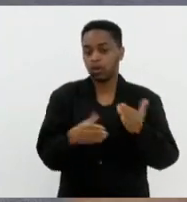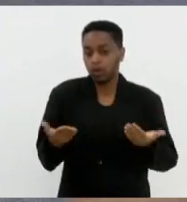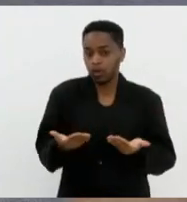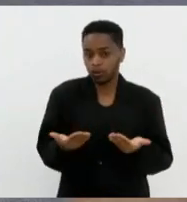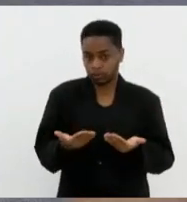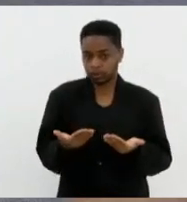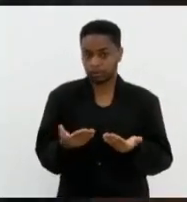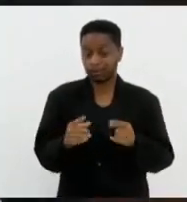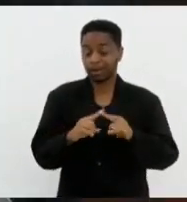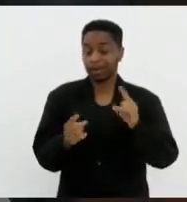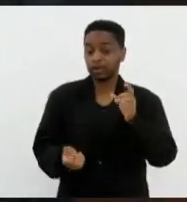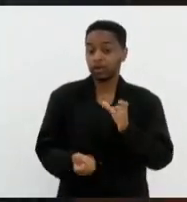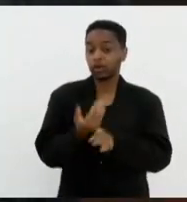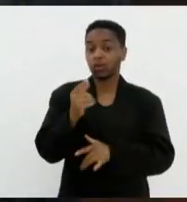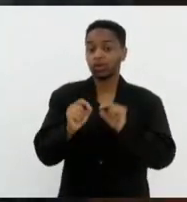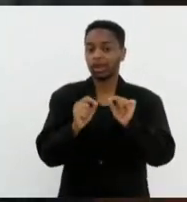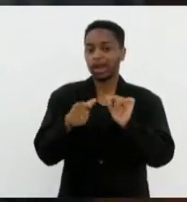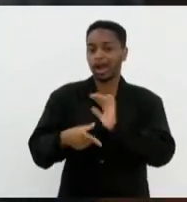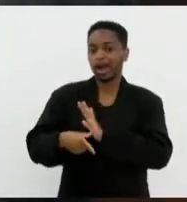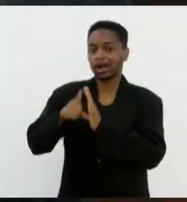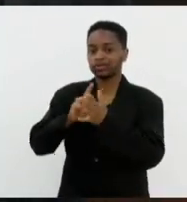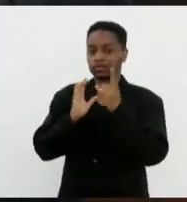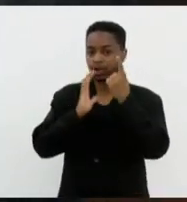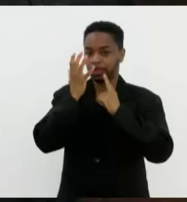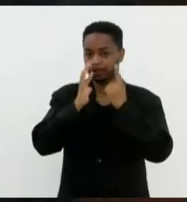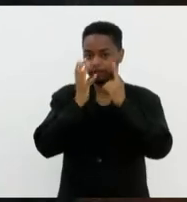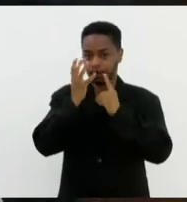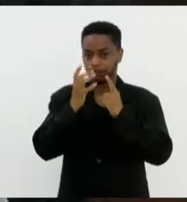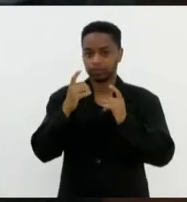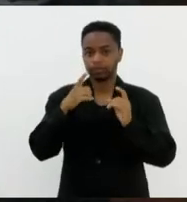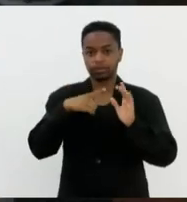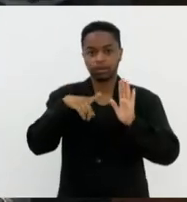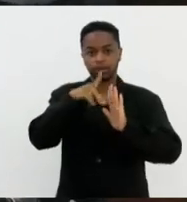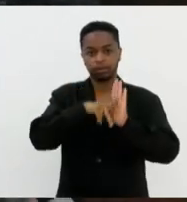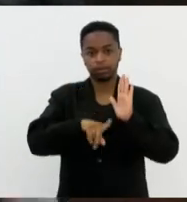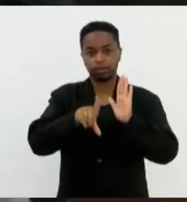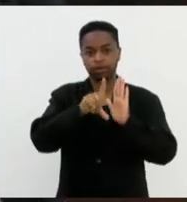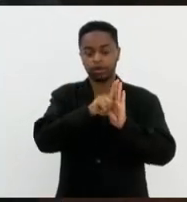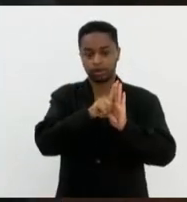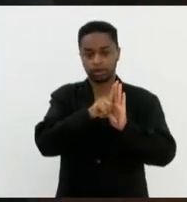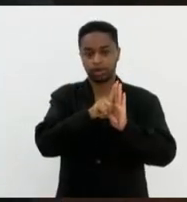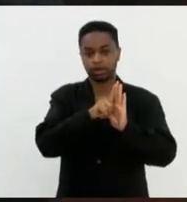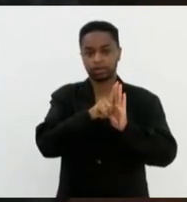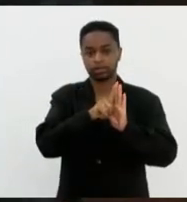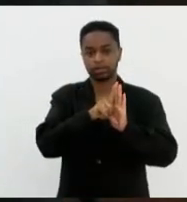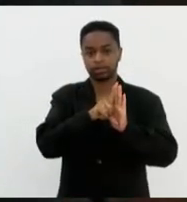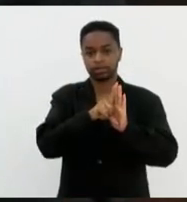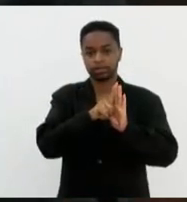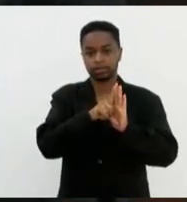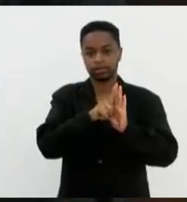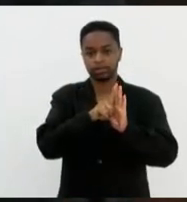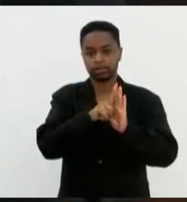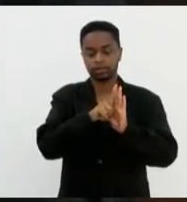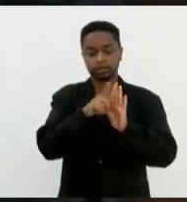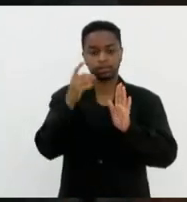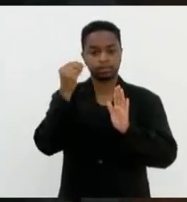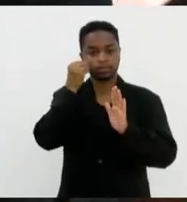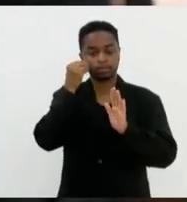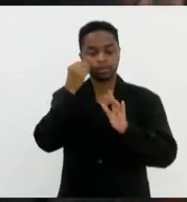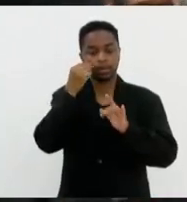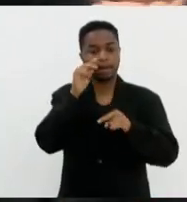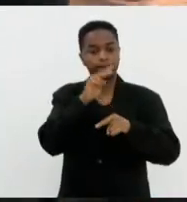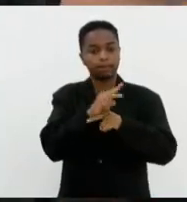feita antes do carnaval, o projeto de lei para fazer a preservação